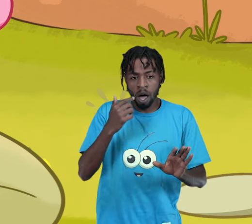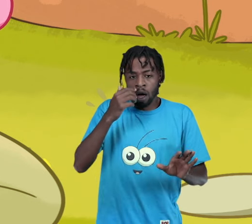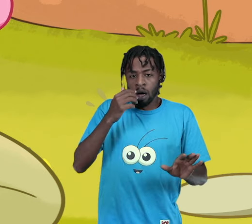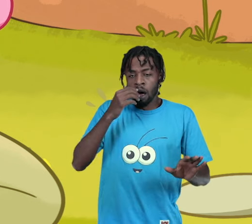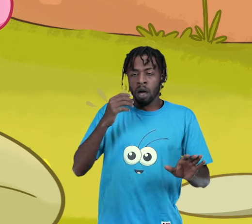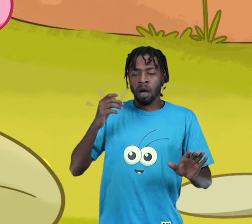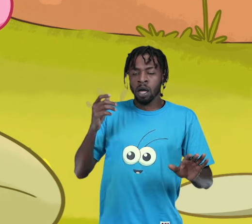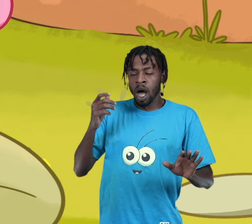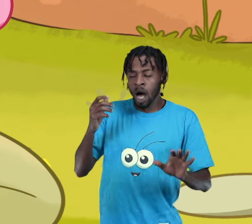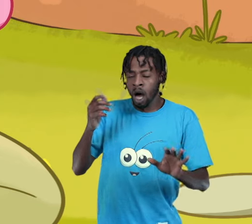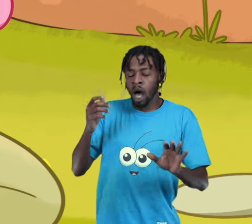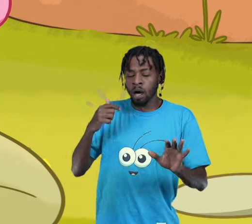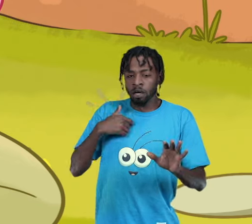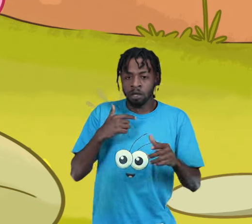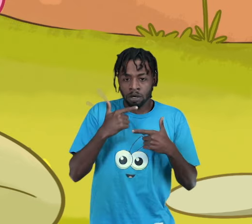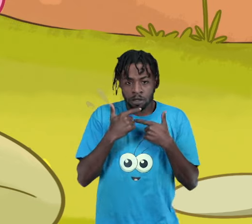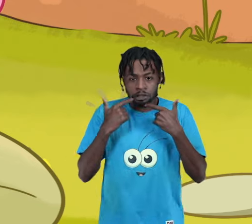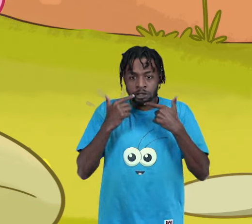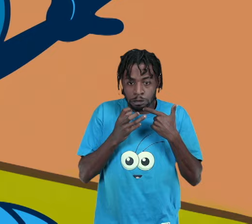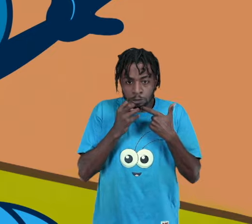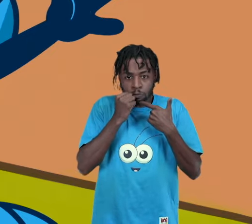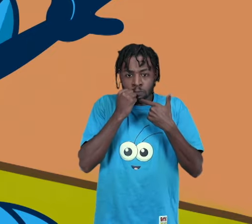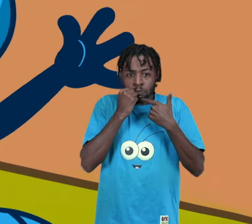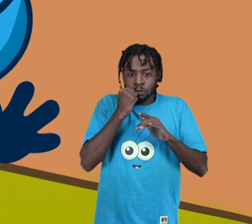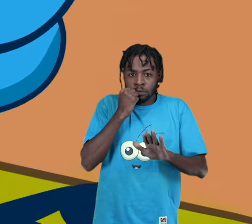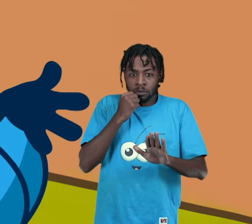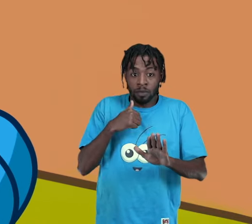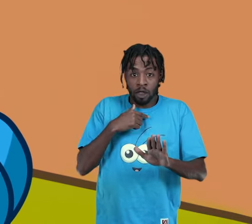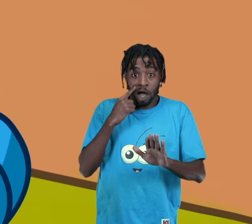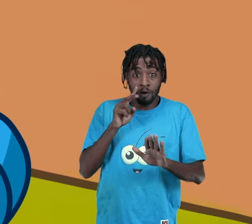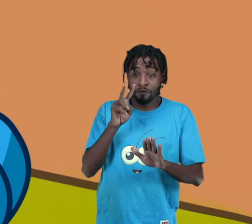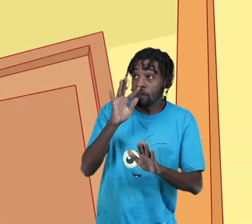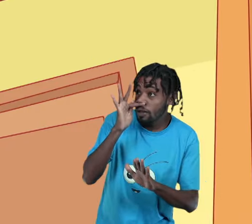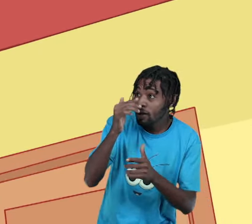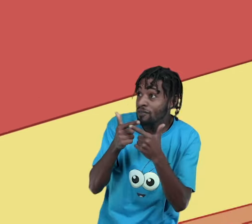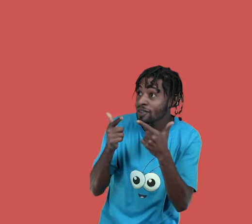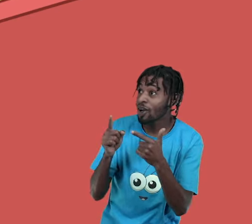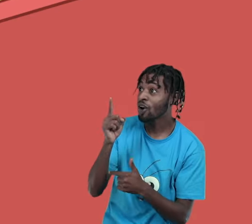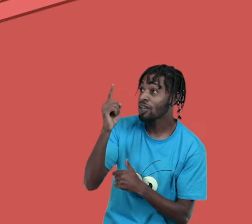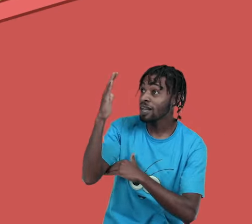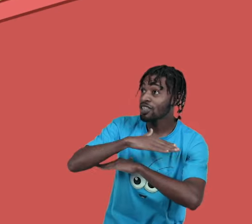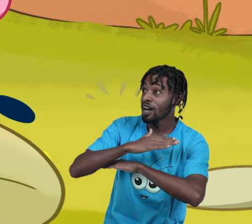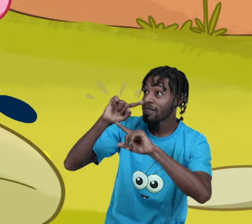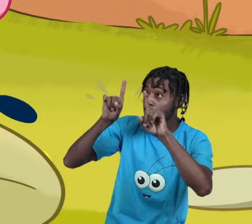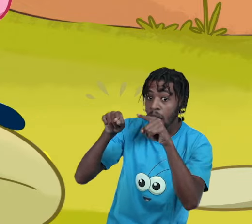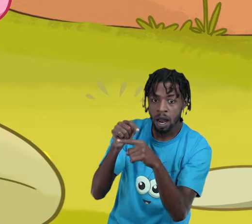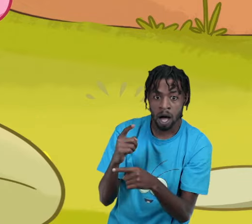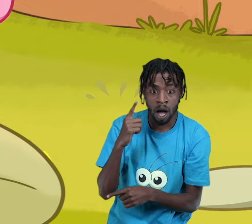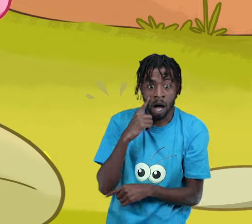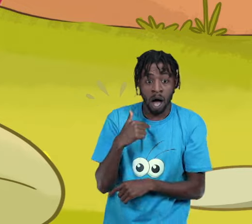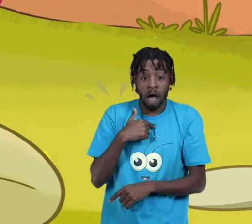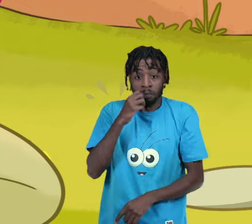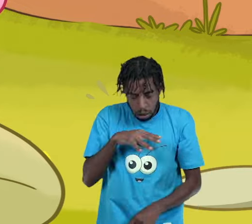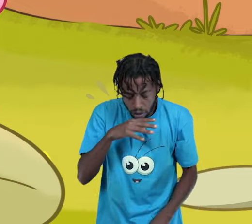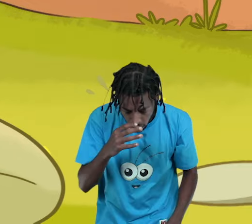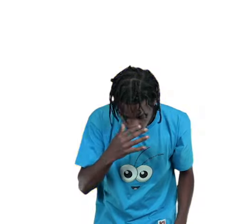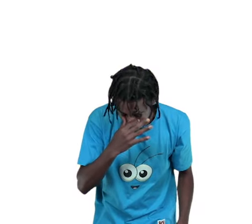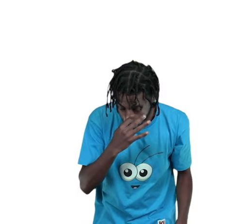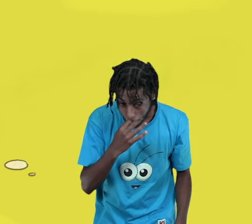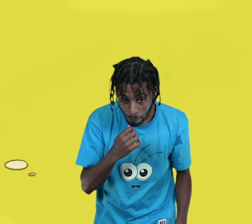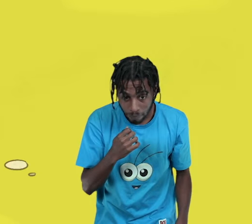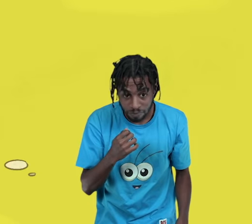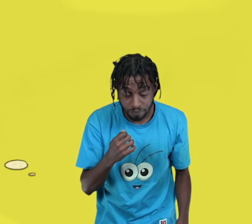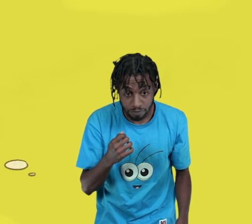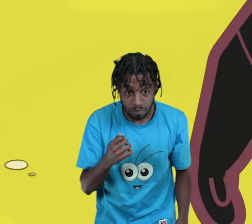vou espirrar. Segurem o sorriso, pessoal, porque eu vi o trevinho da sorte na janela. Eles se